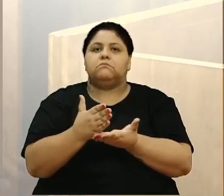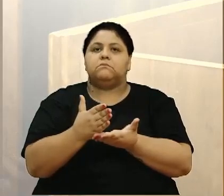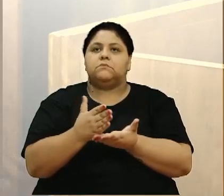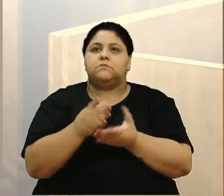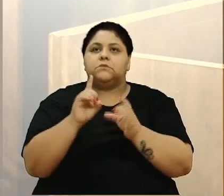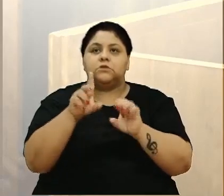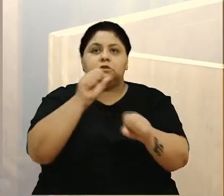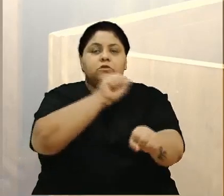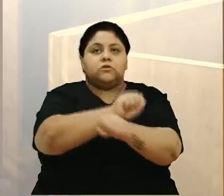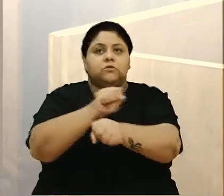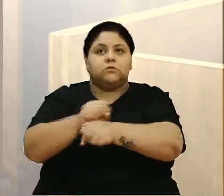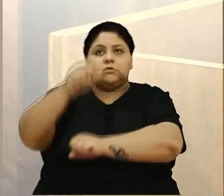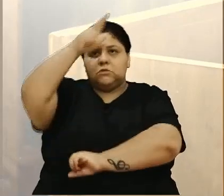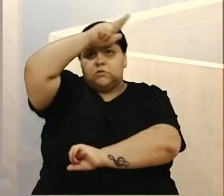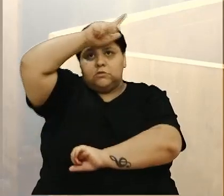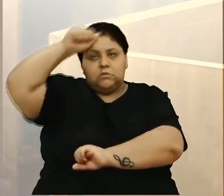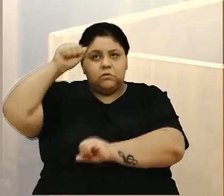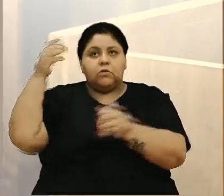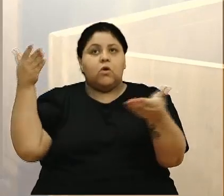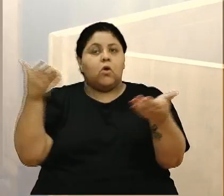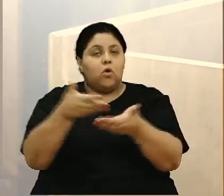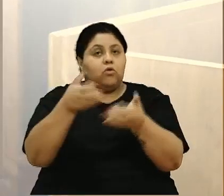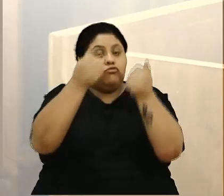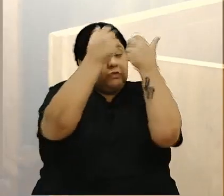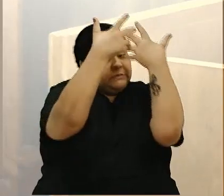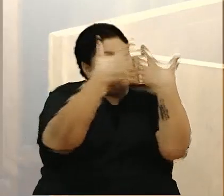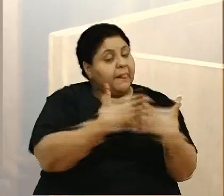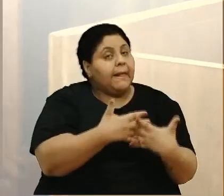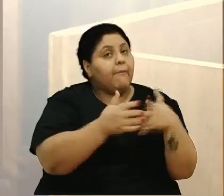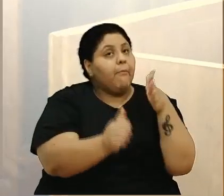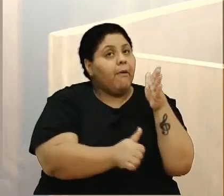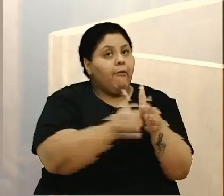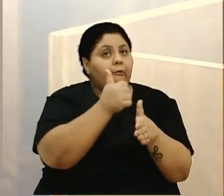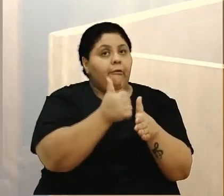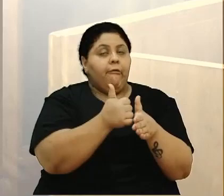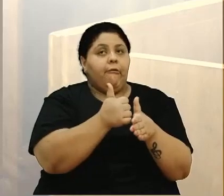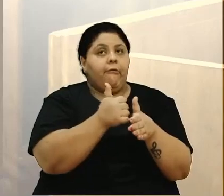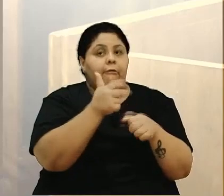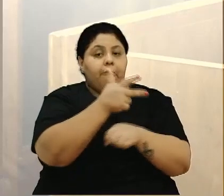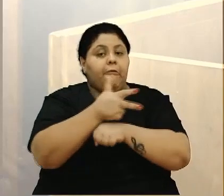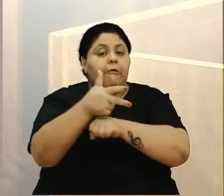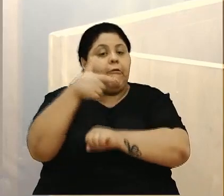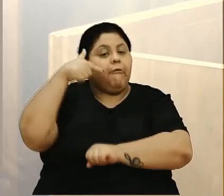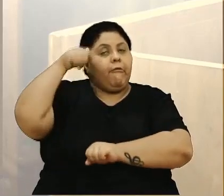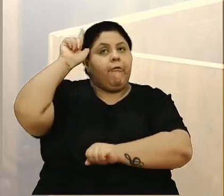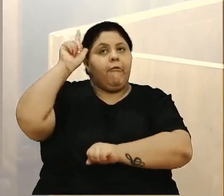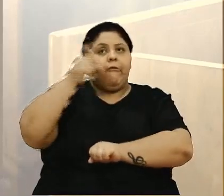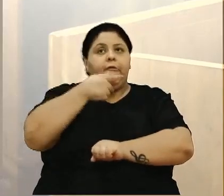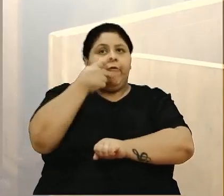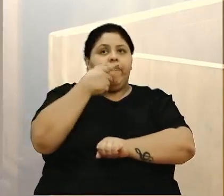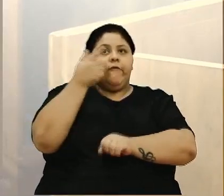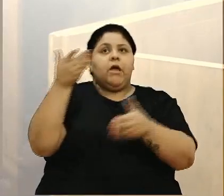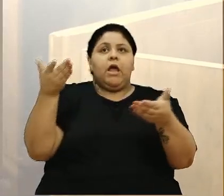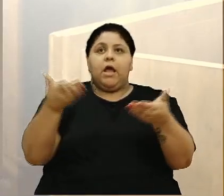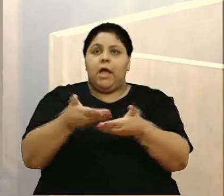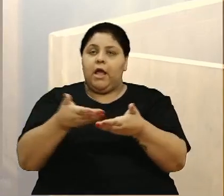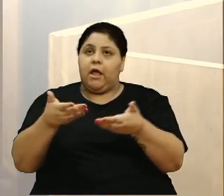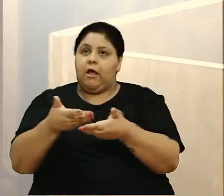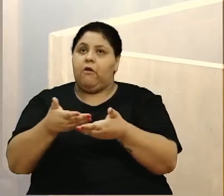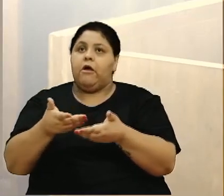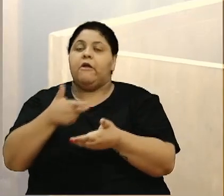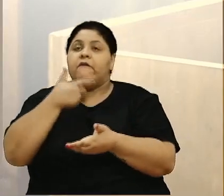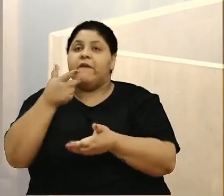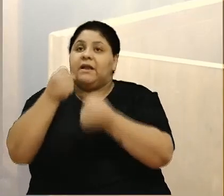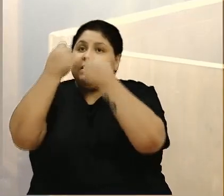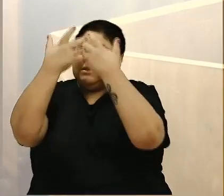eu espero que o prefeito hoje faça uma retratação, né? Que gravou o vídeo ontem falando de uma coisa e agora que faça dizendo que foi a deputada Denise,